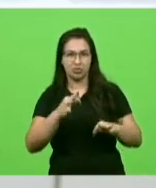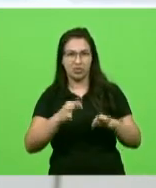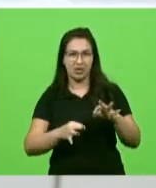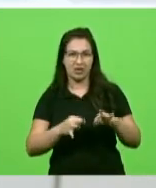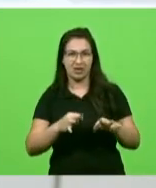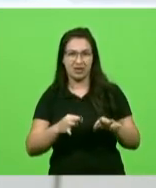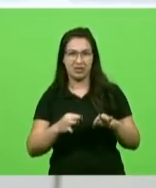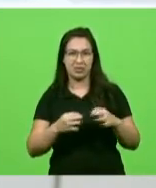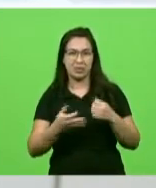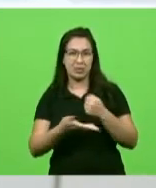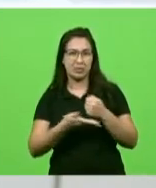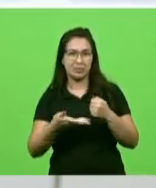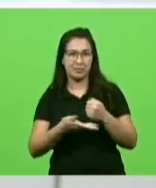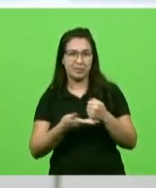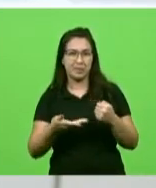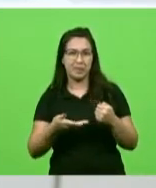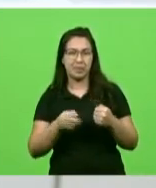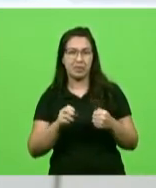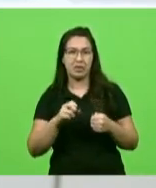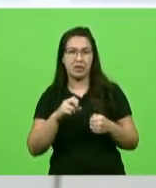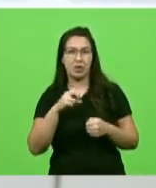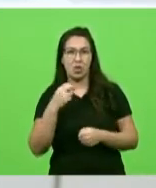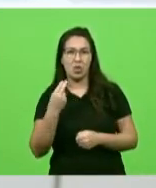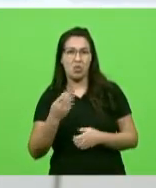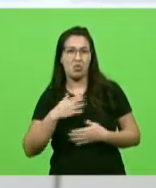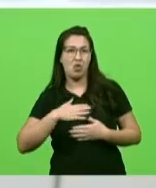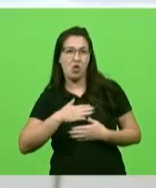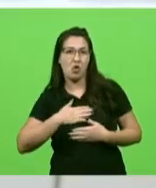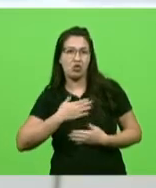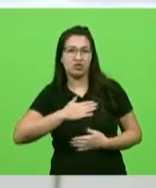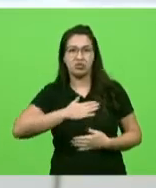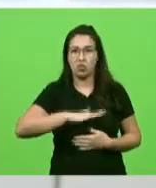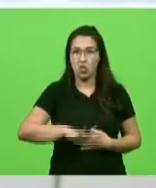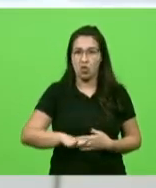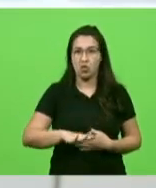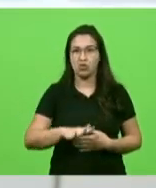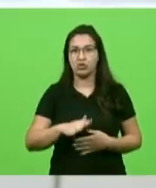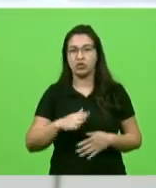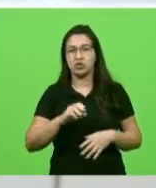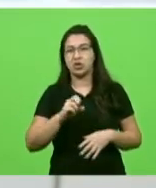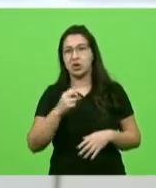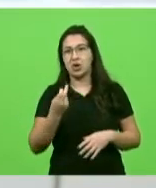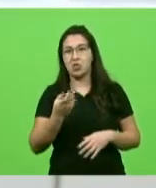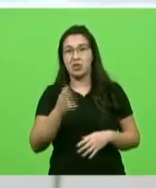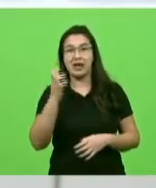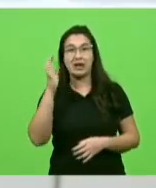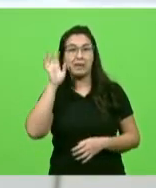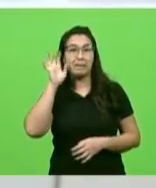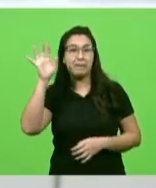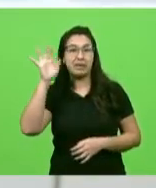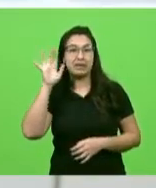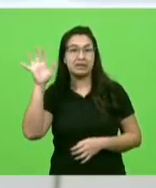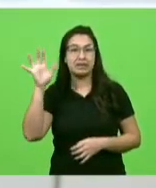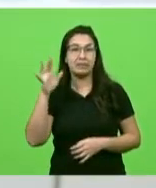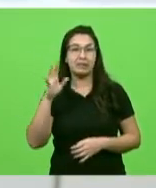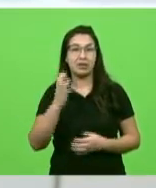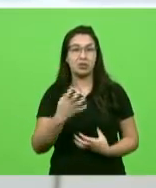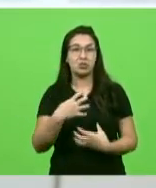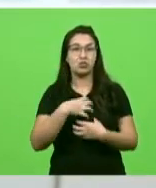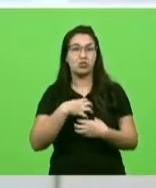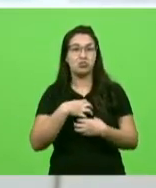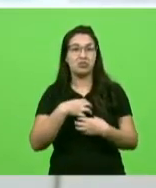aparência nem por antipatia simpatia nem por sua concepção de mundo ou convicção política